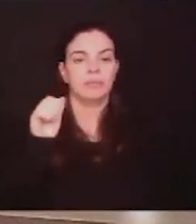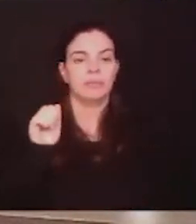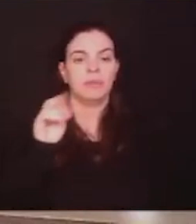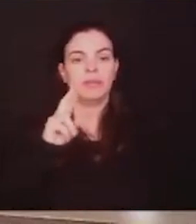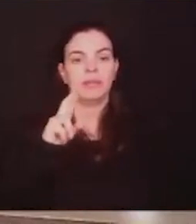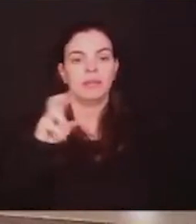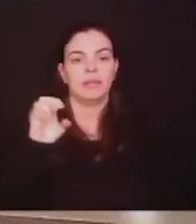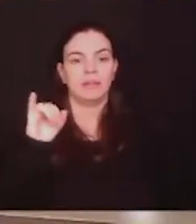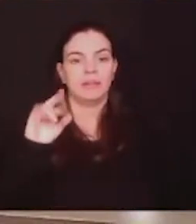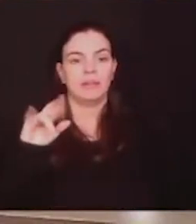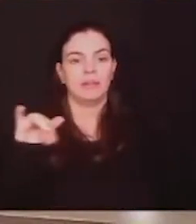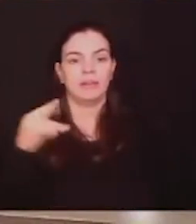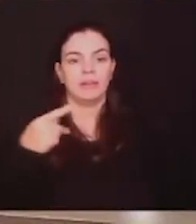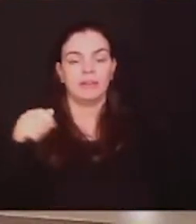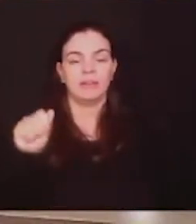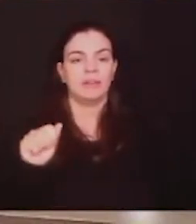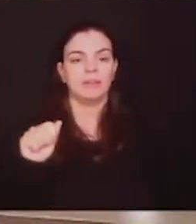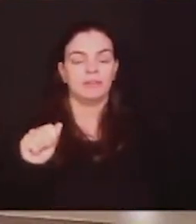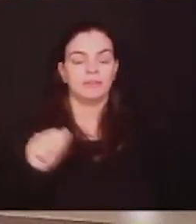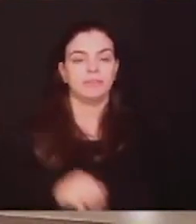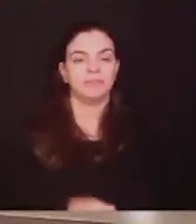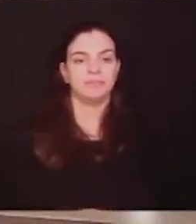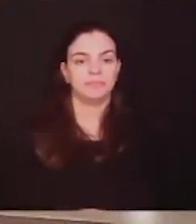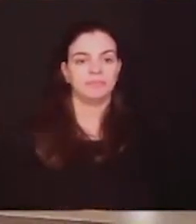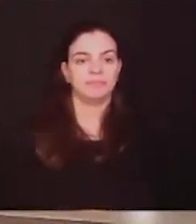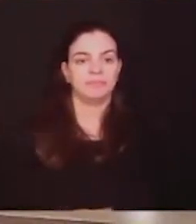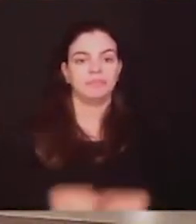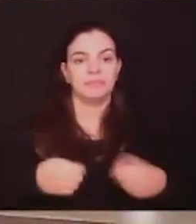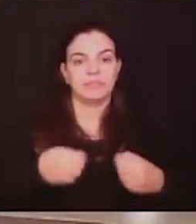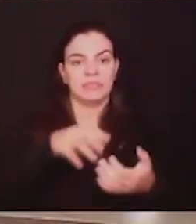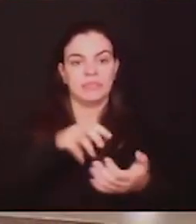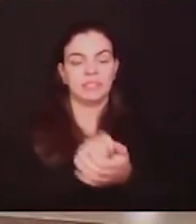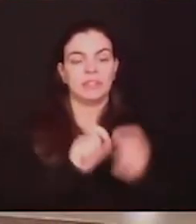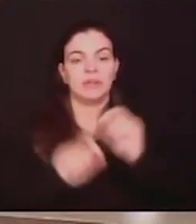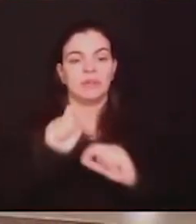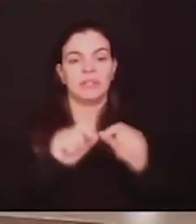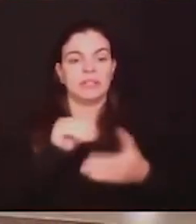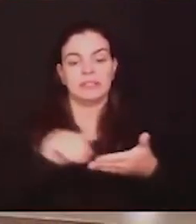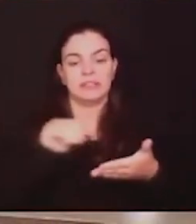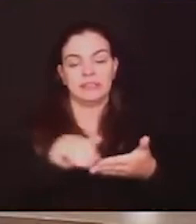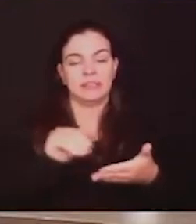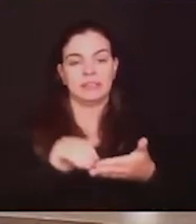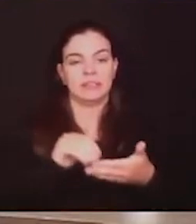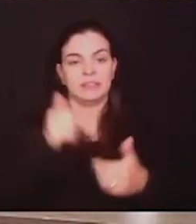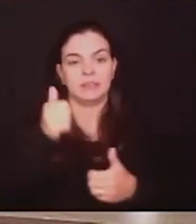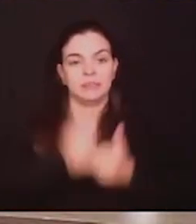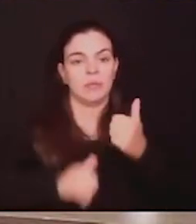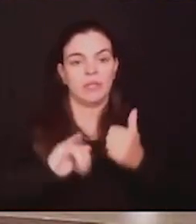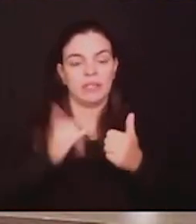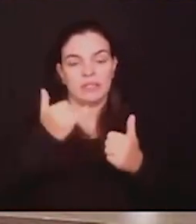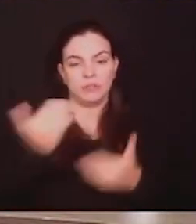semana e aqui eu tenho que registrar a importante participação da Secretaria Municipal de esporte lazer e Juventude da